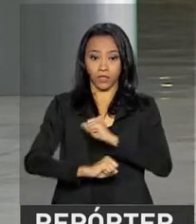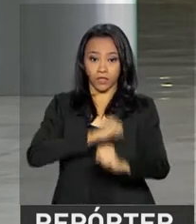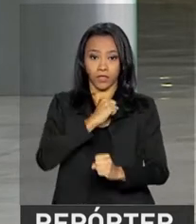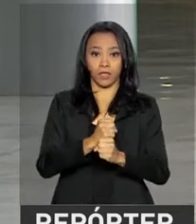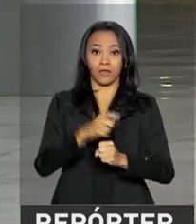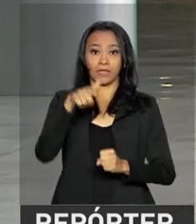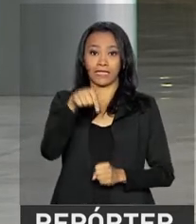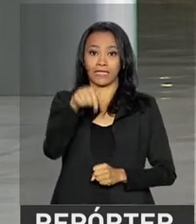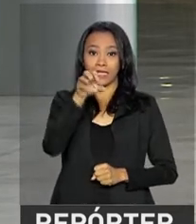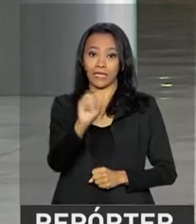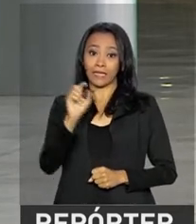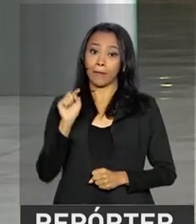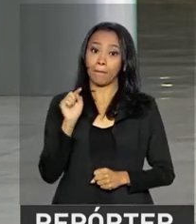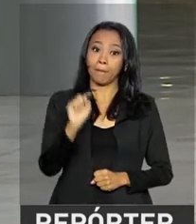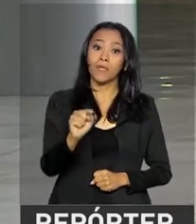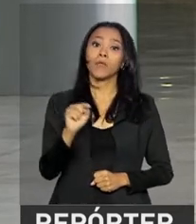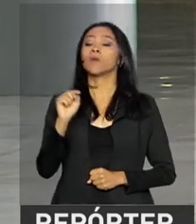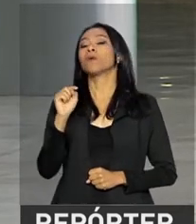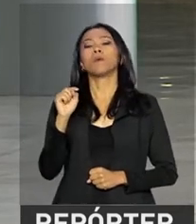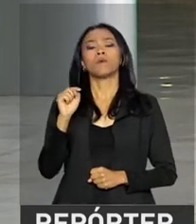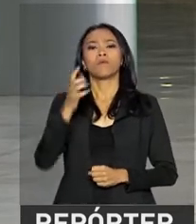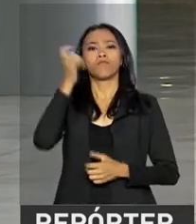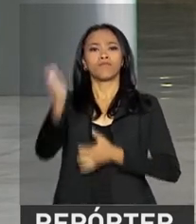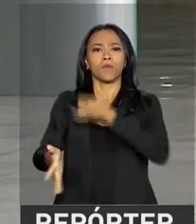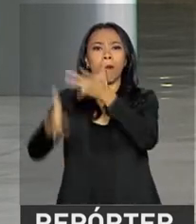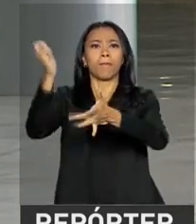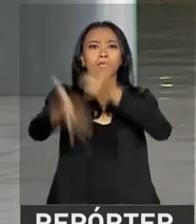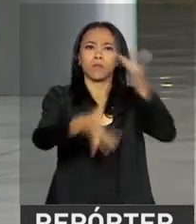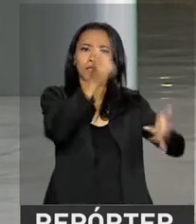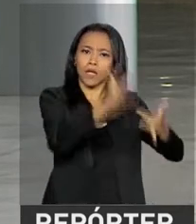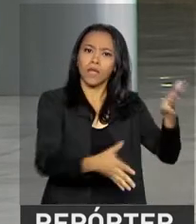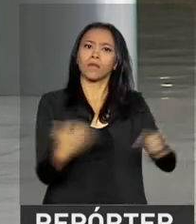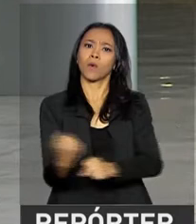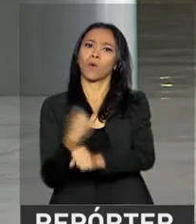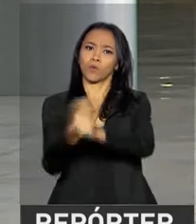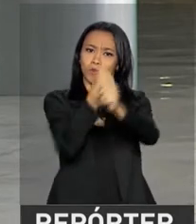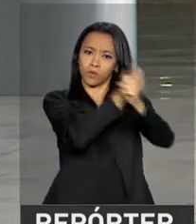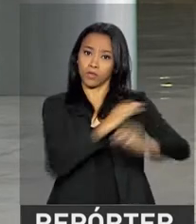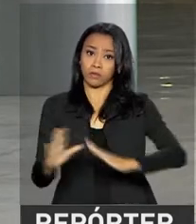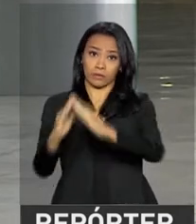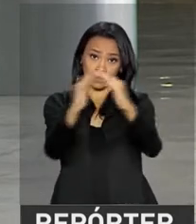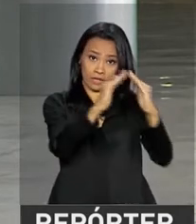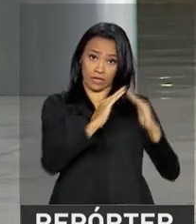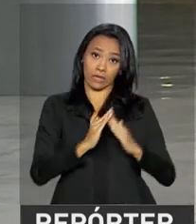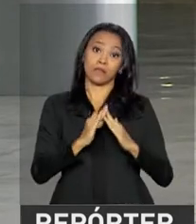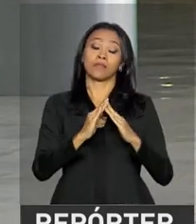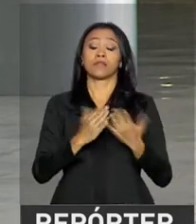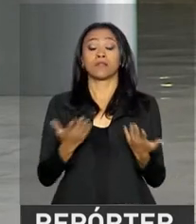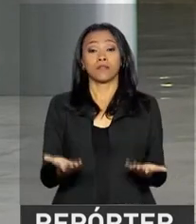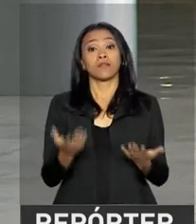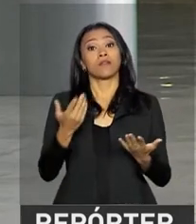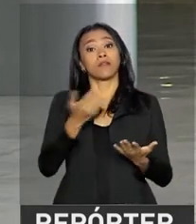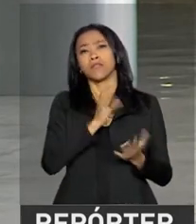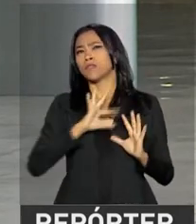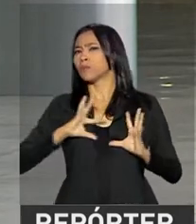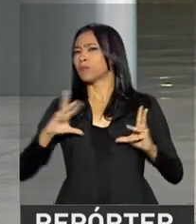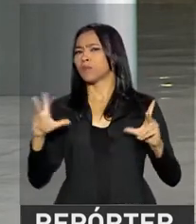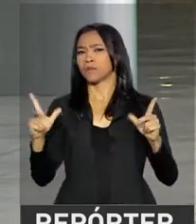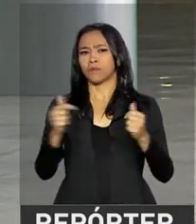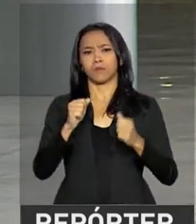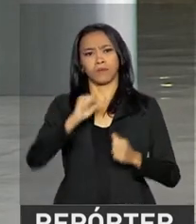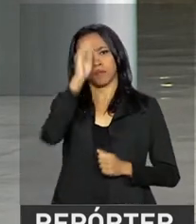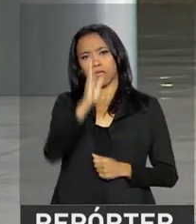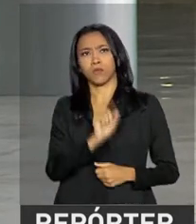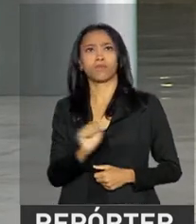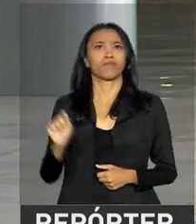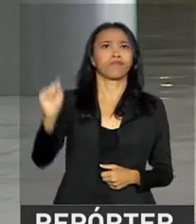mil obras paradas de unidades habitacionais do programa minha casa minha vida em todo o país e